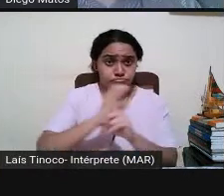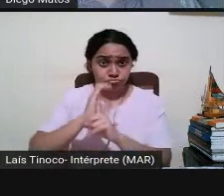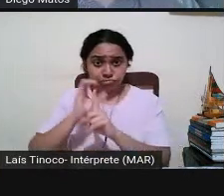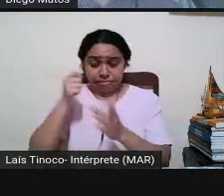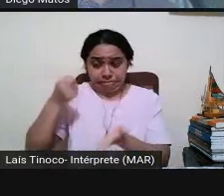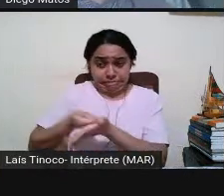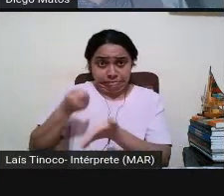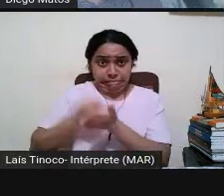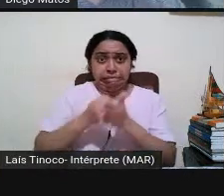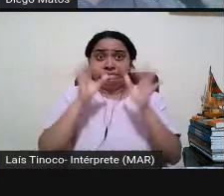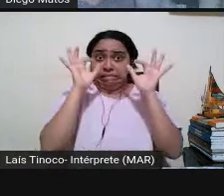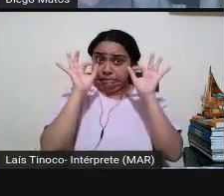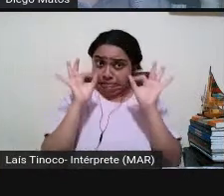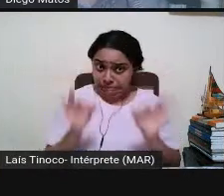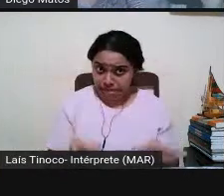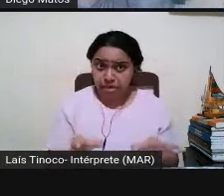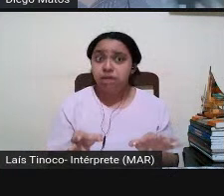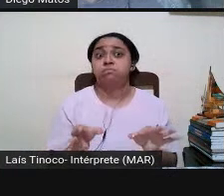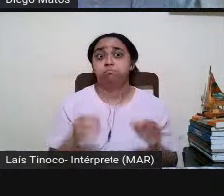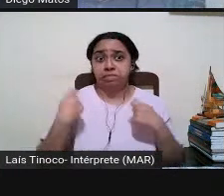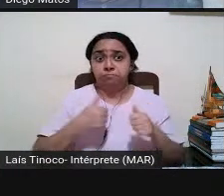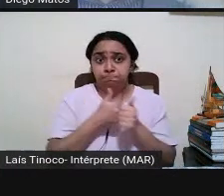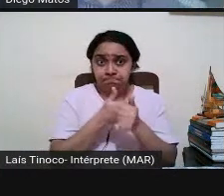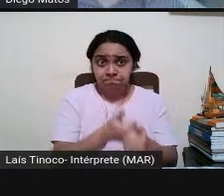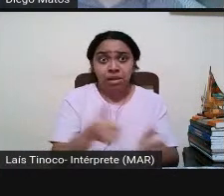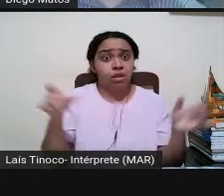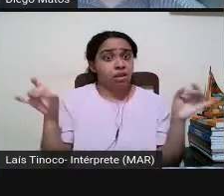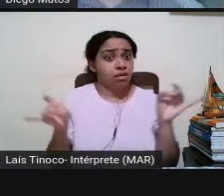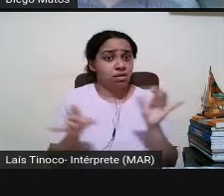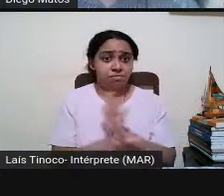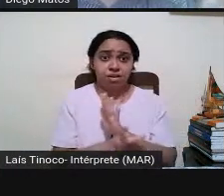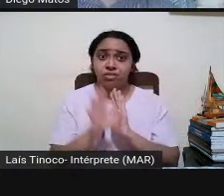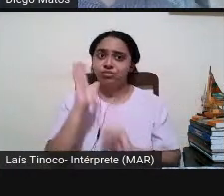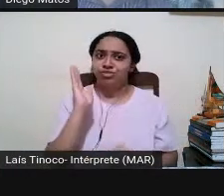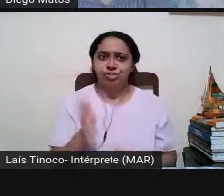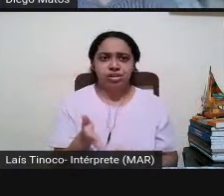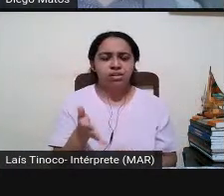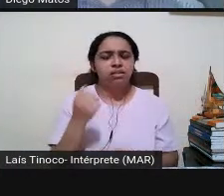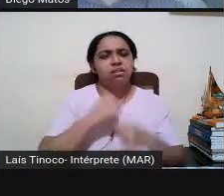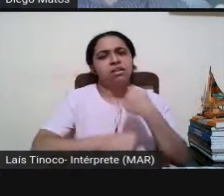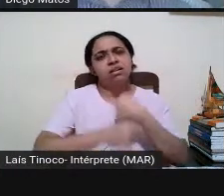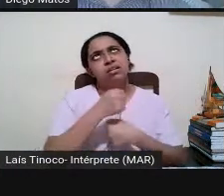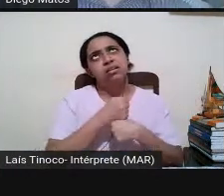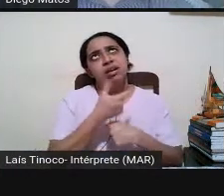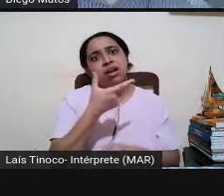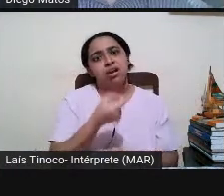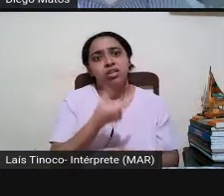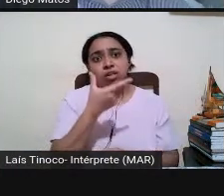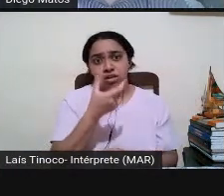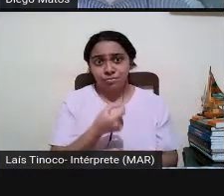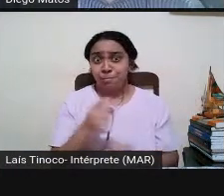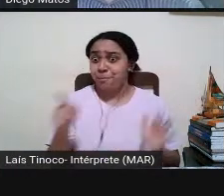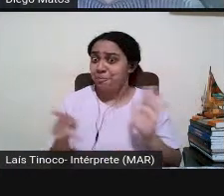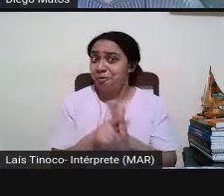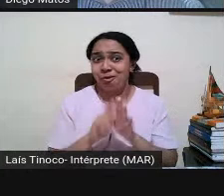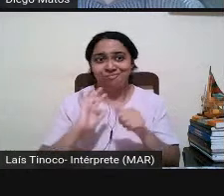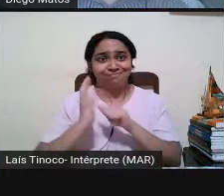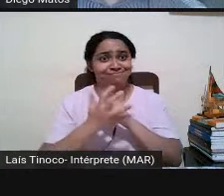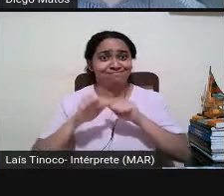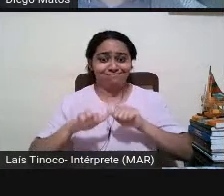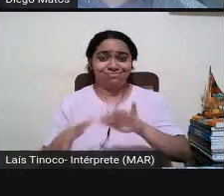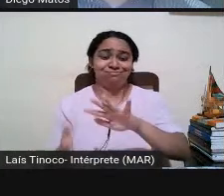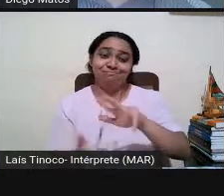rígidos bem duros que se encerraram no ano da nossa pandemia Tá